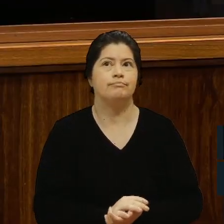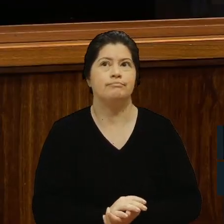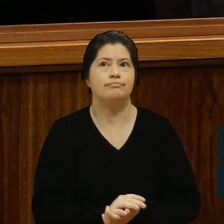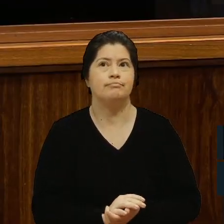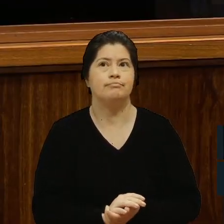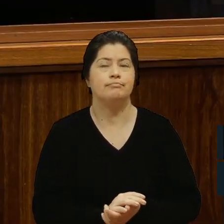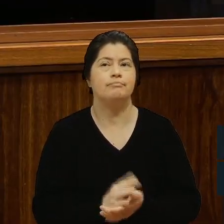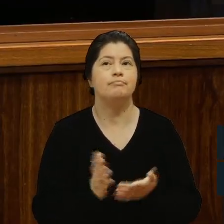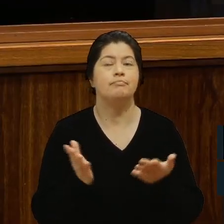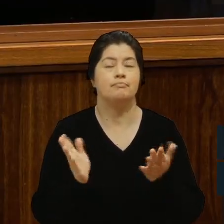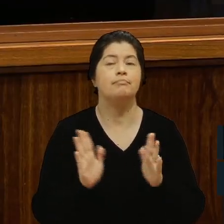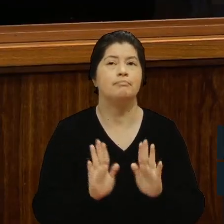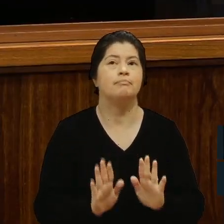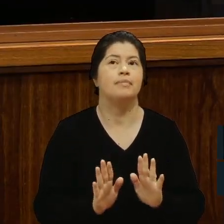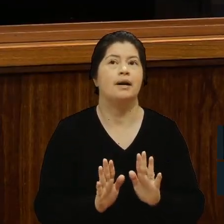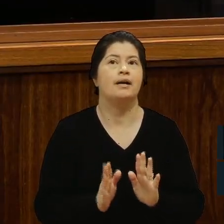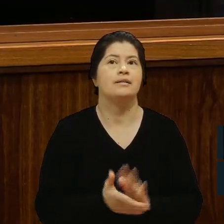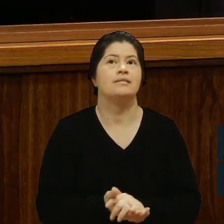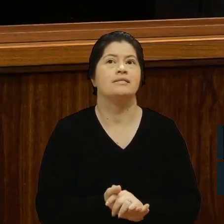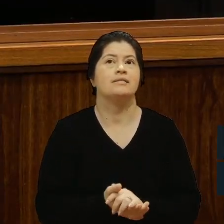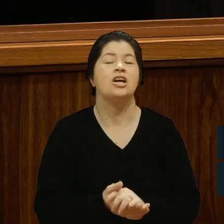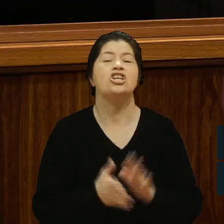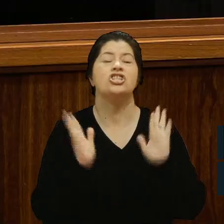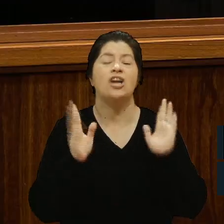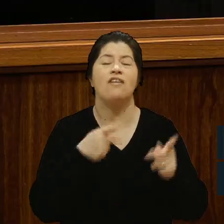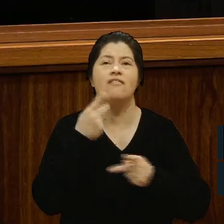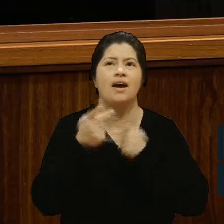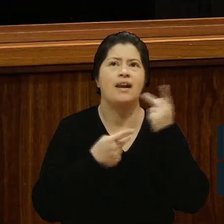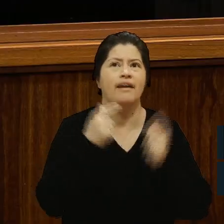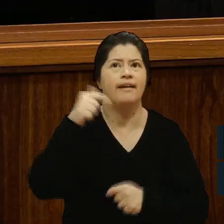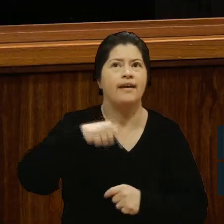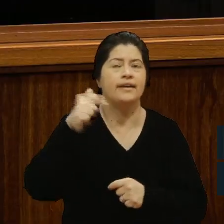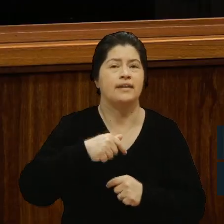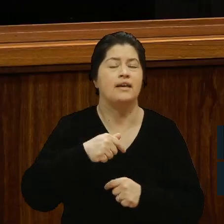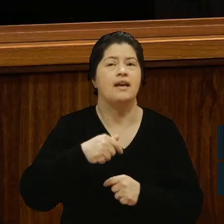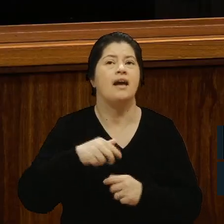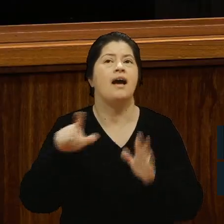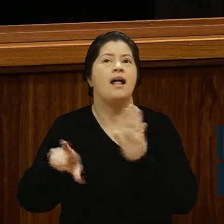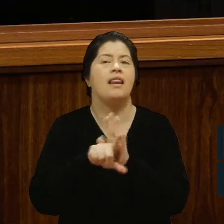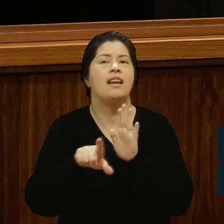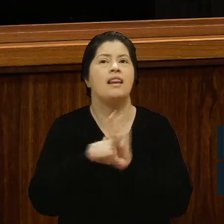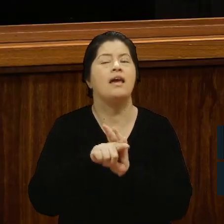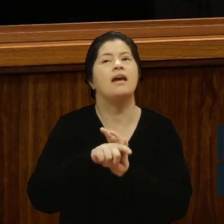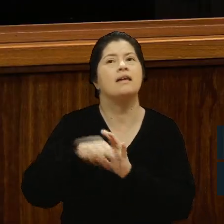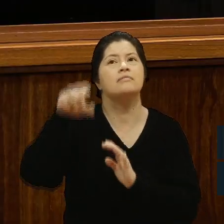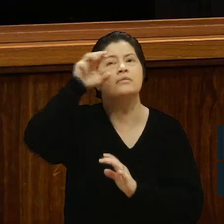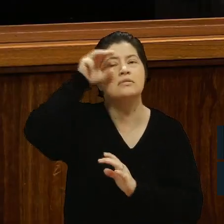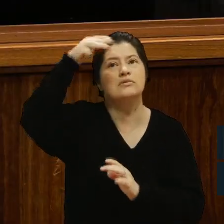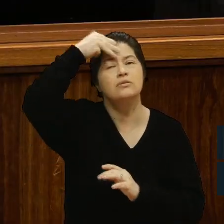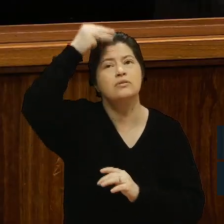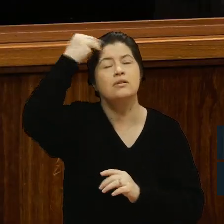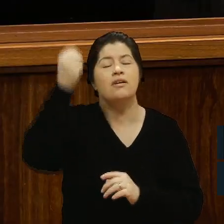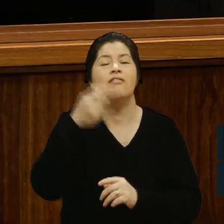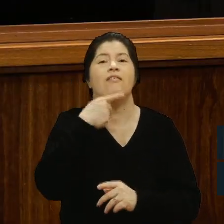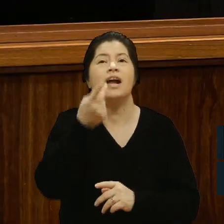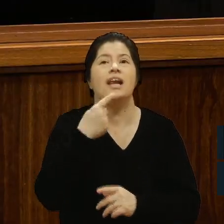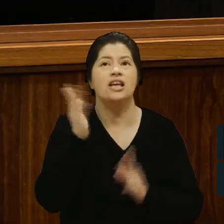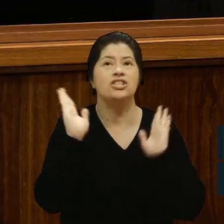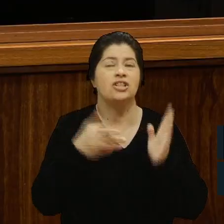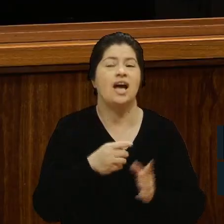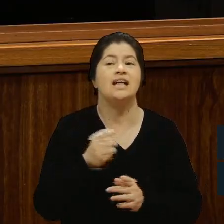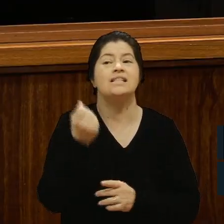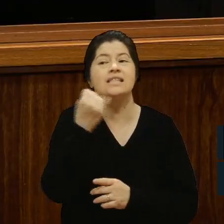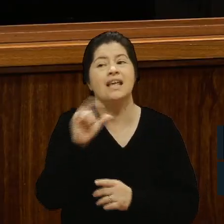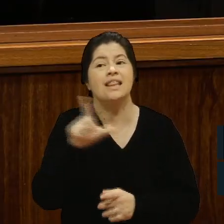rádio eu falei aqui da lei da Maria da Penha, falei se tem um estudioso